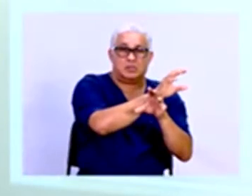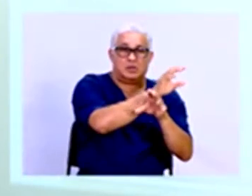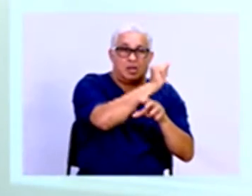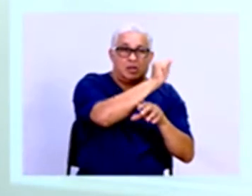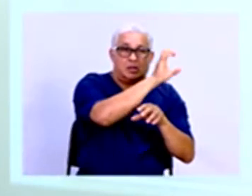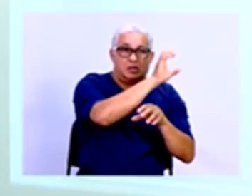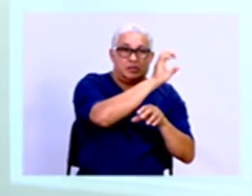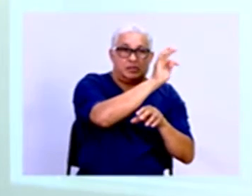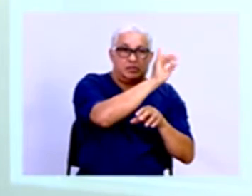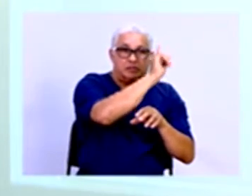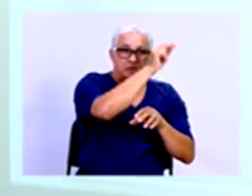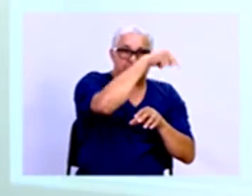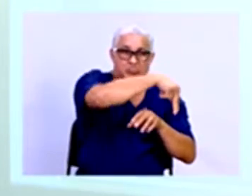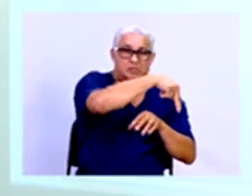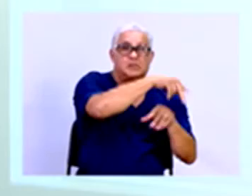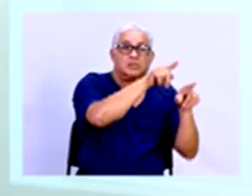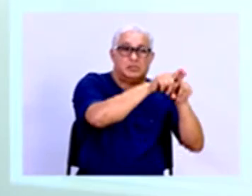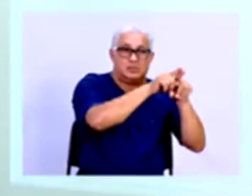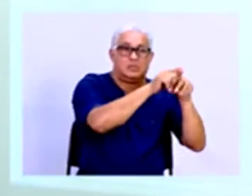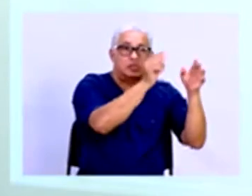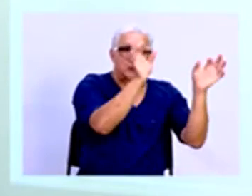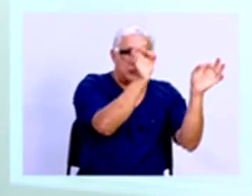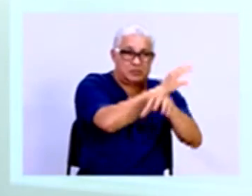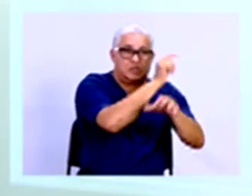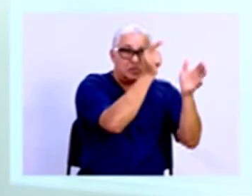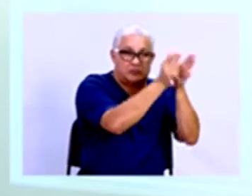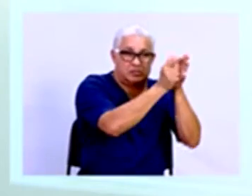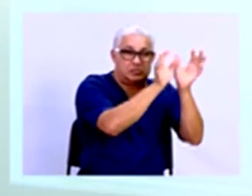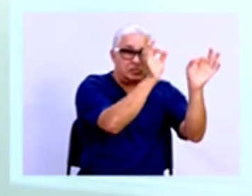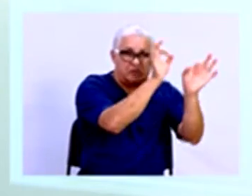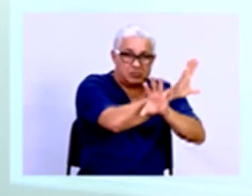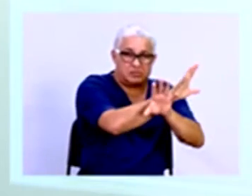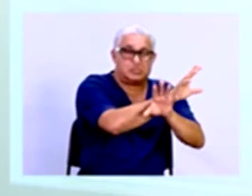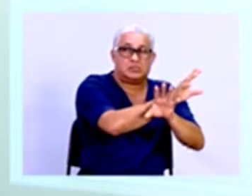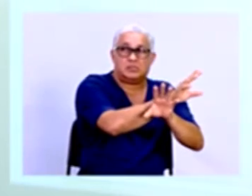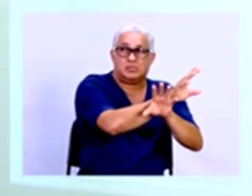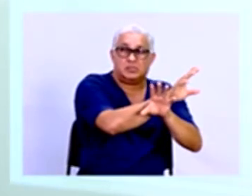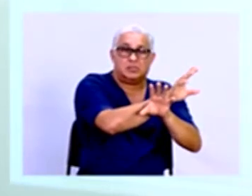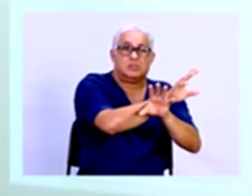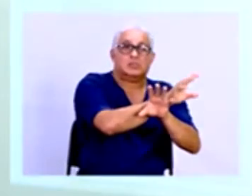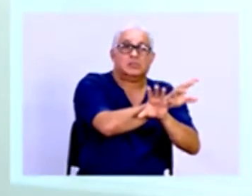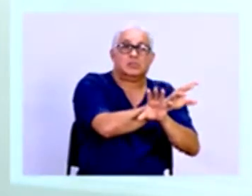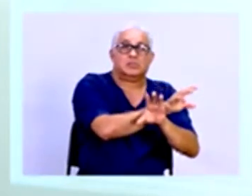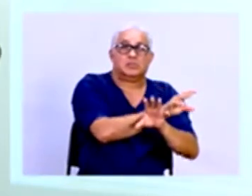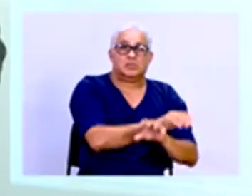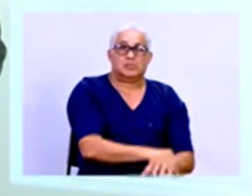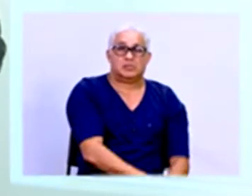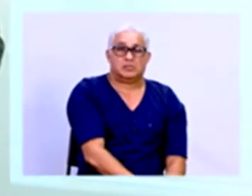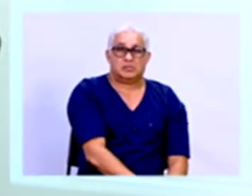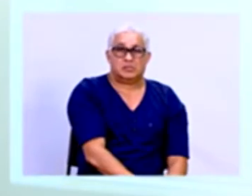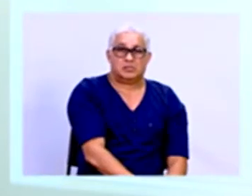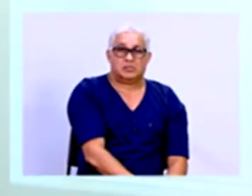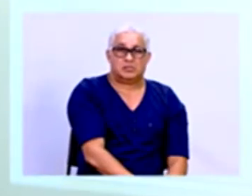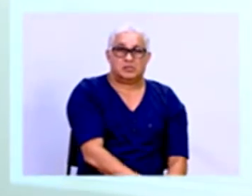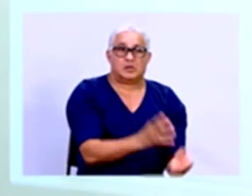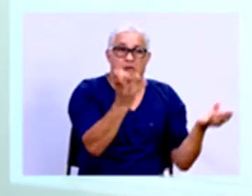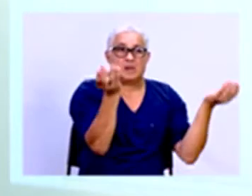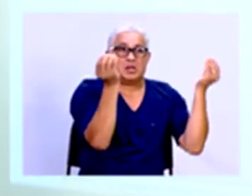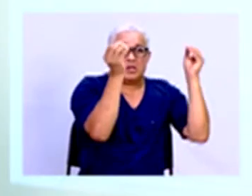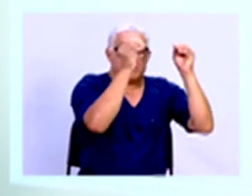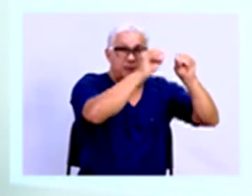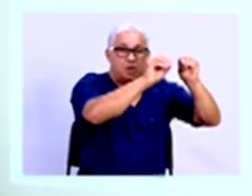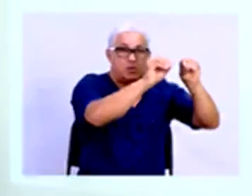formulário. Então nós vamos ter uma página preparada, e essa página preparada, ela vai estar exatamente preparada para receber os campos que